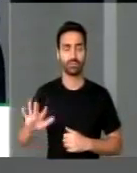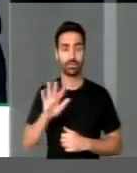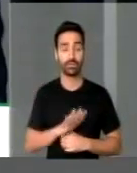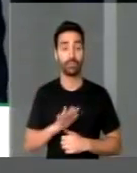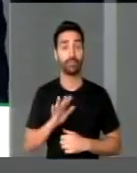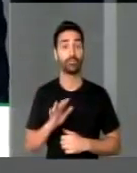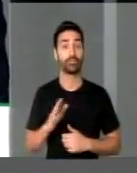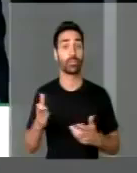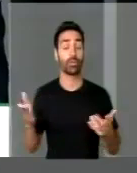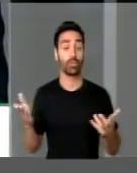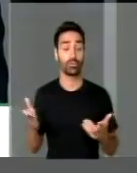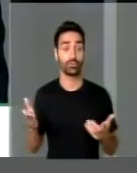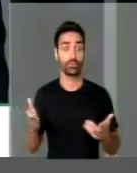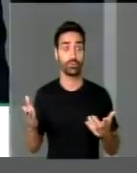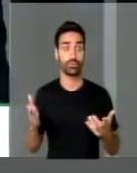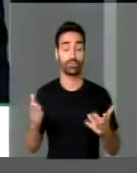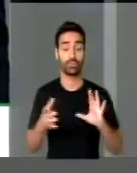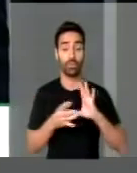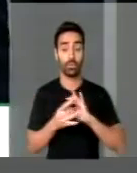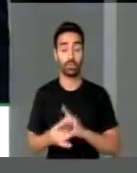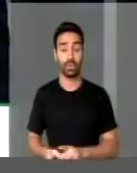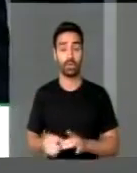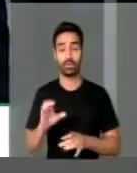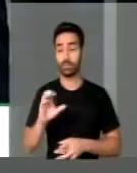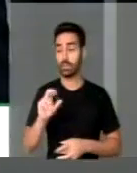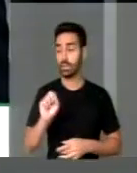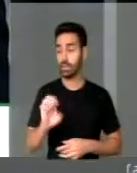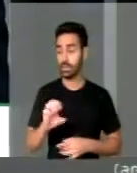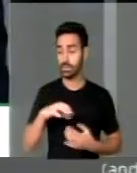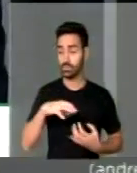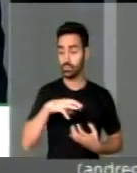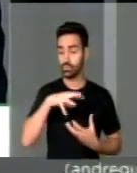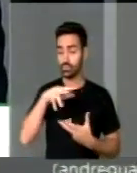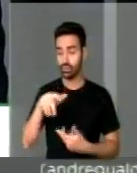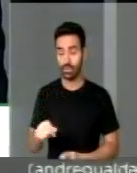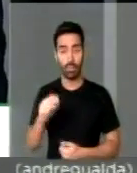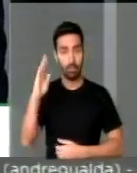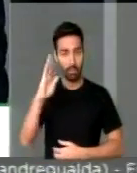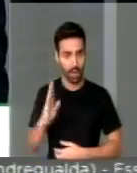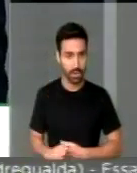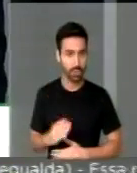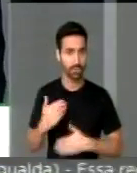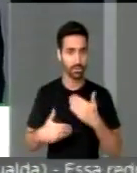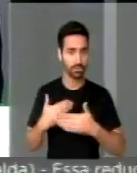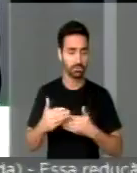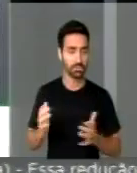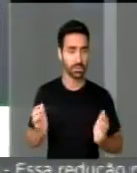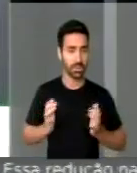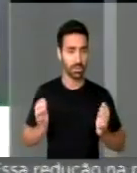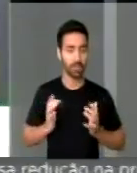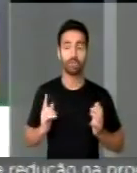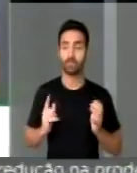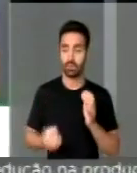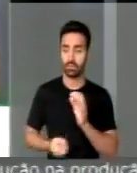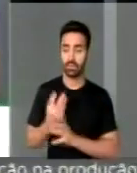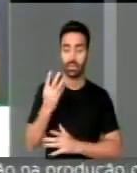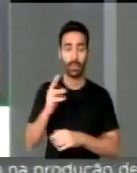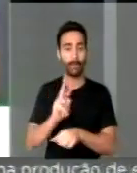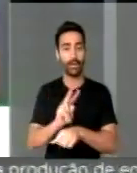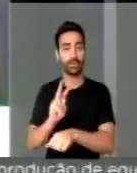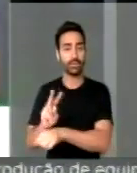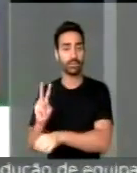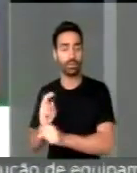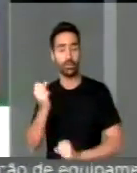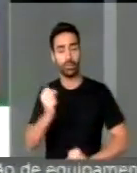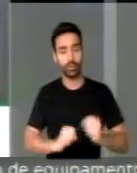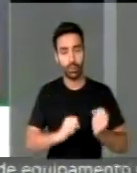na atual conjuntura de crise mundial, os países desenvolvidos implementam políticas de proteção às